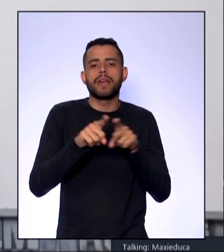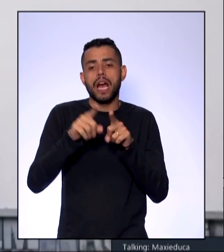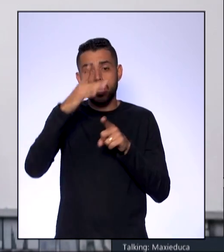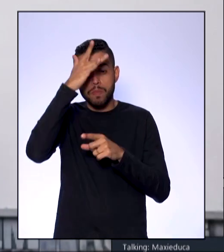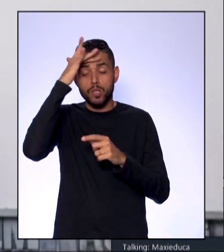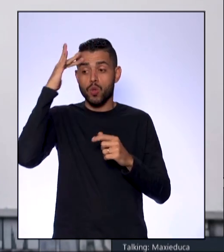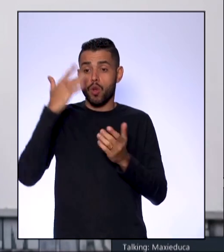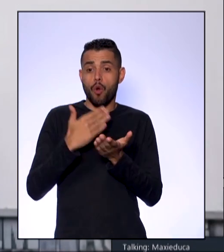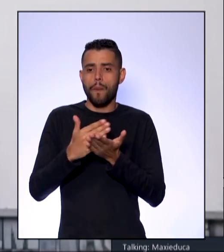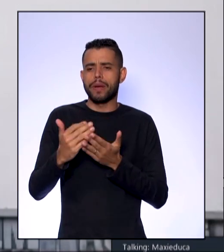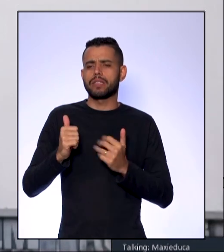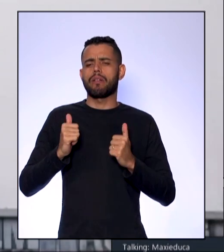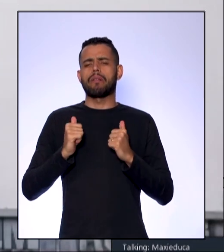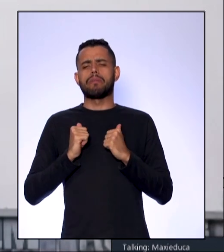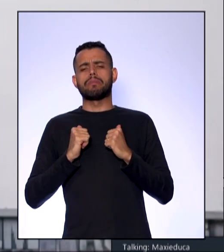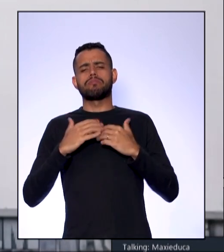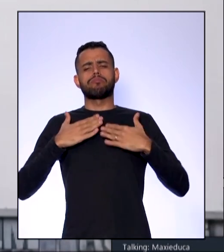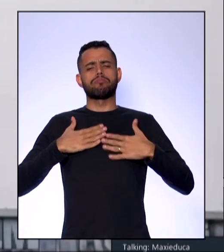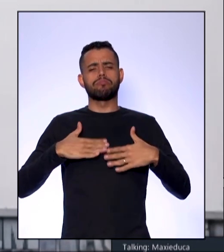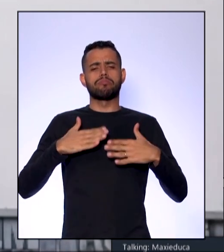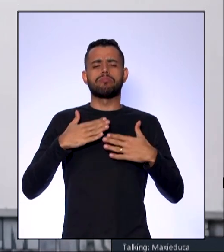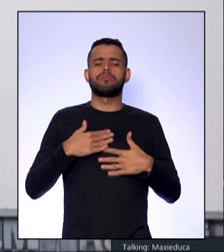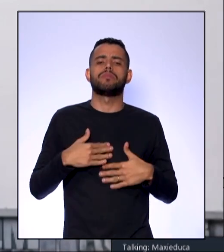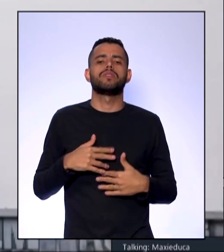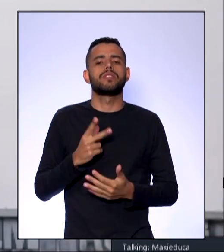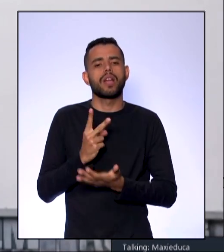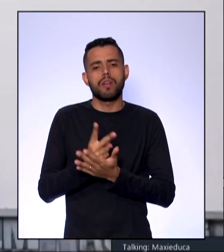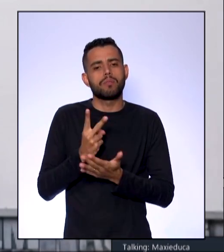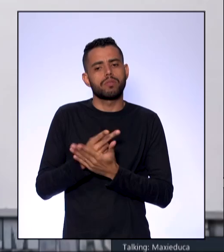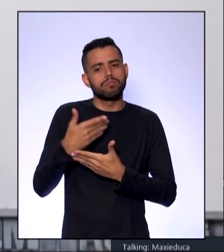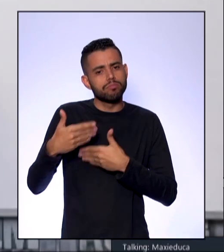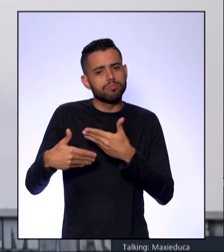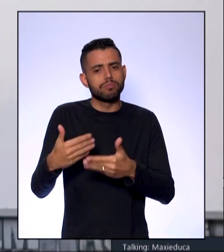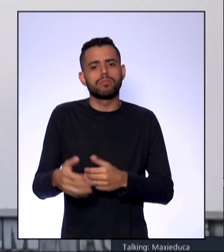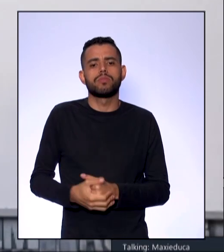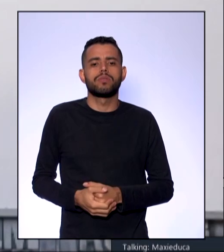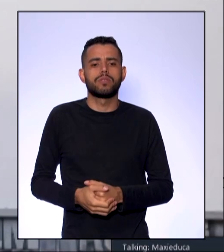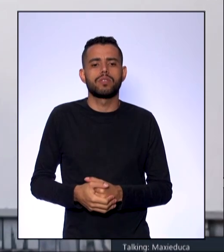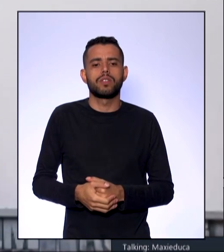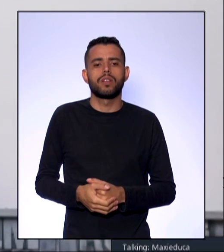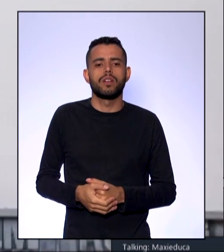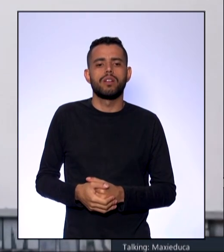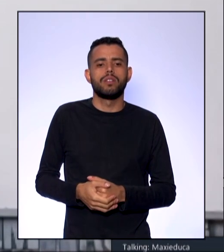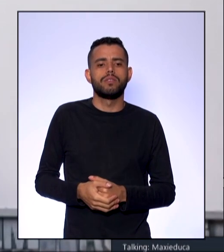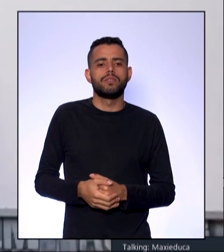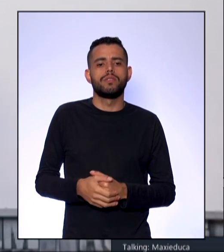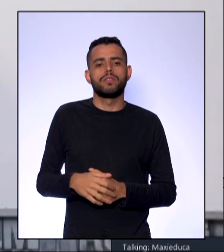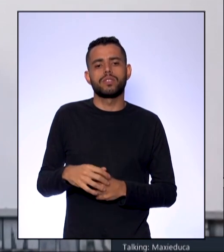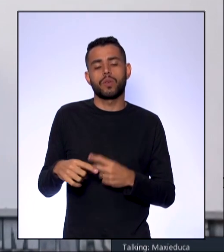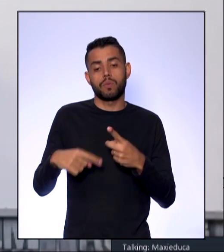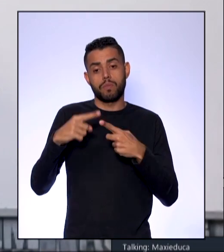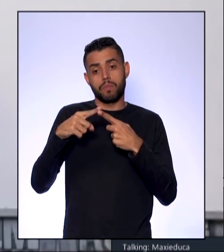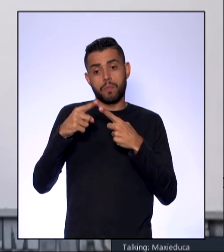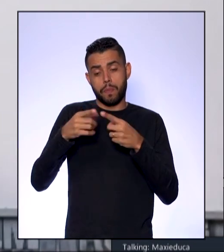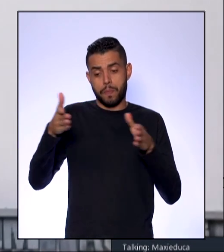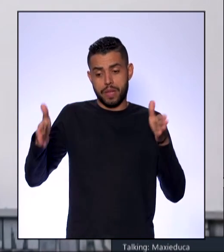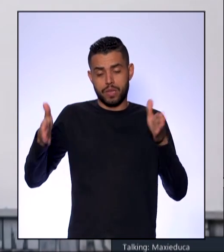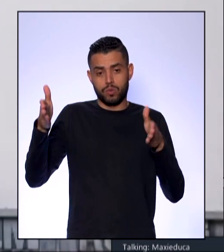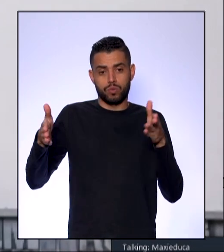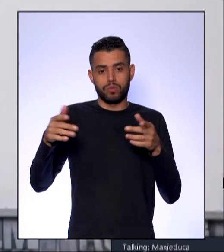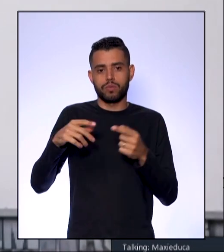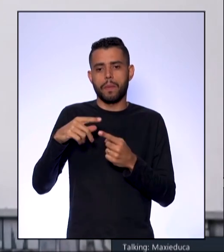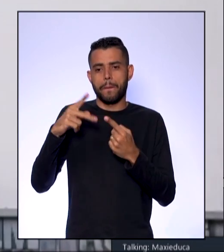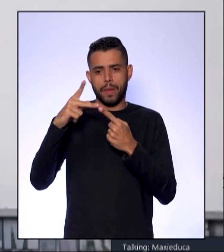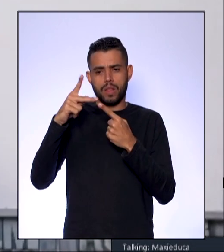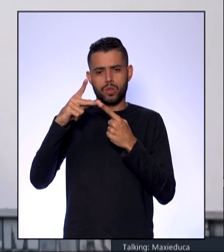coisas começam a se orquestrar de forma contínua. Detalhe, o maior período da pré-história chama-se Paleolítico, aí depois